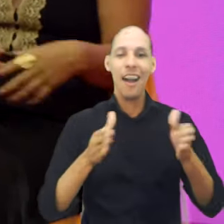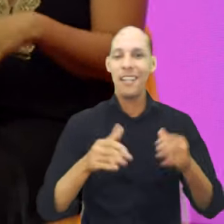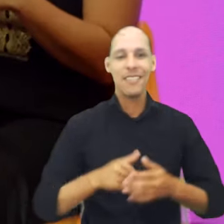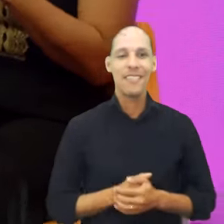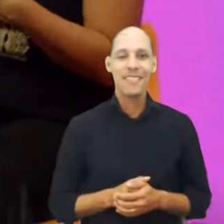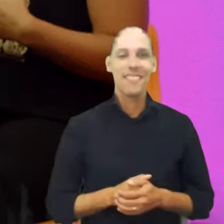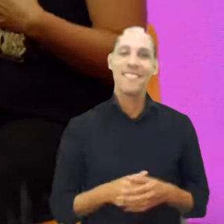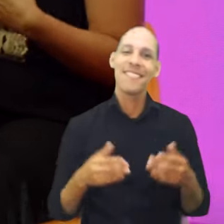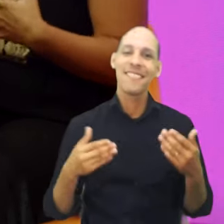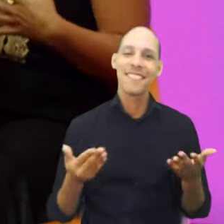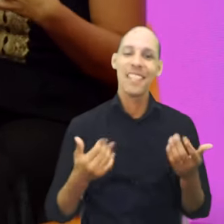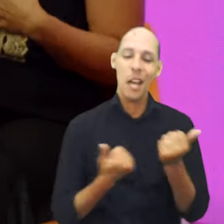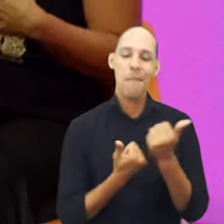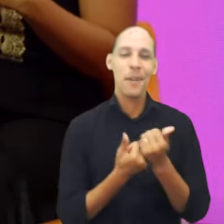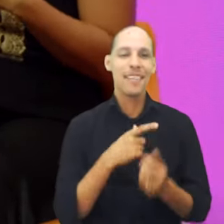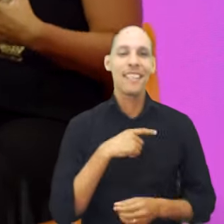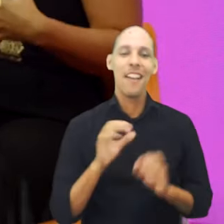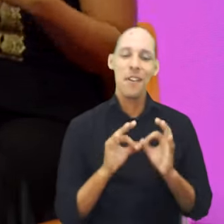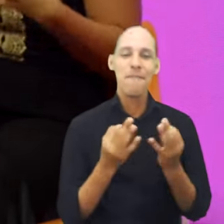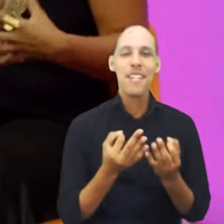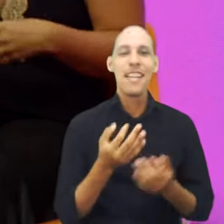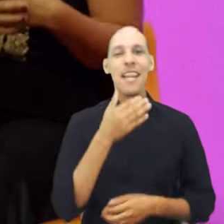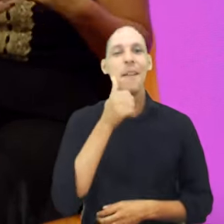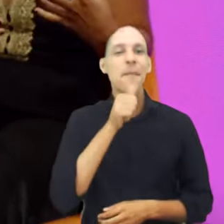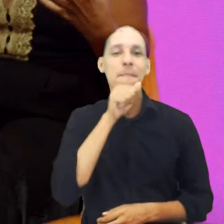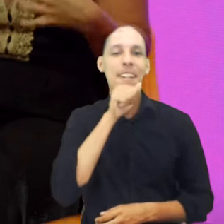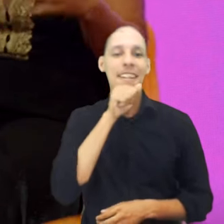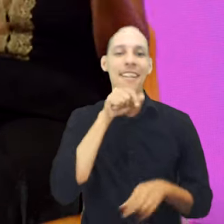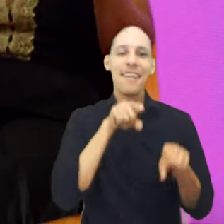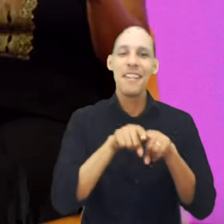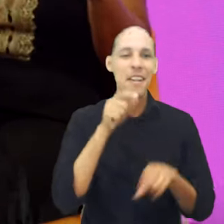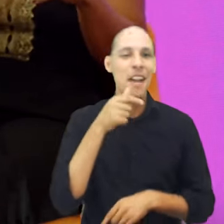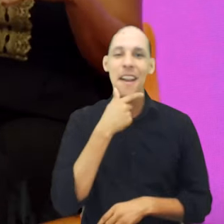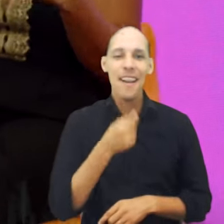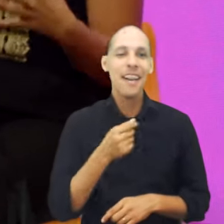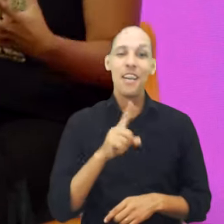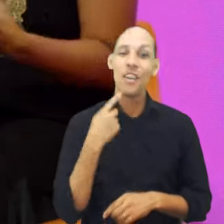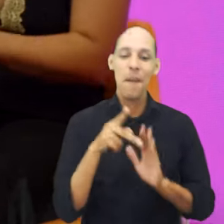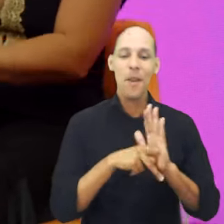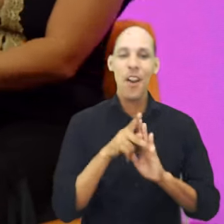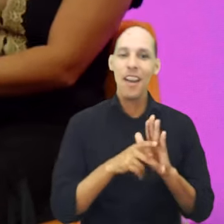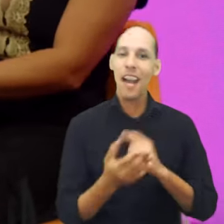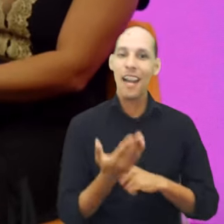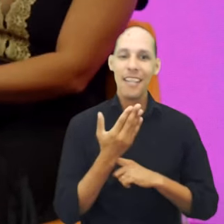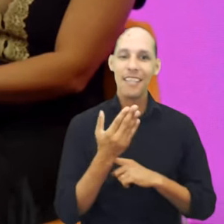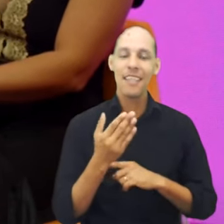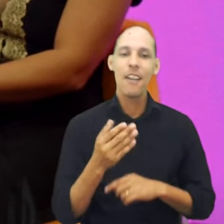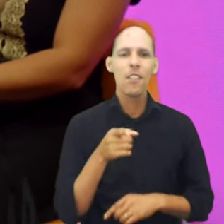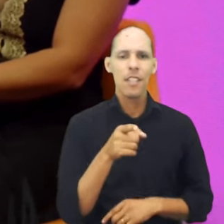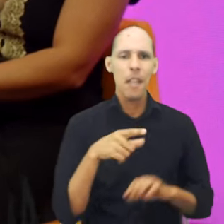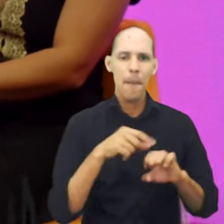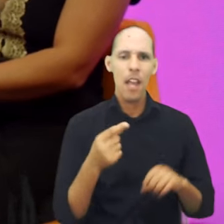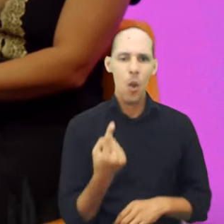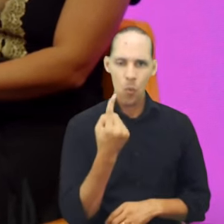físico. E aí eu tive o apoio da família, da minha mãe, do meu irmão, de todos, que aí a gente montou um projeto. Na sua família, você é a única